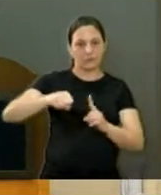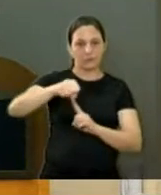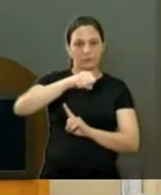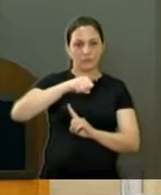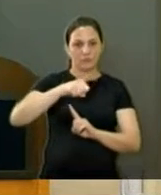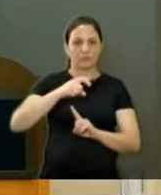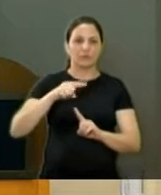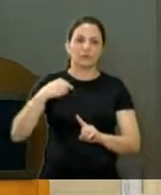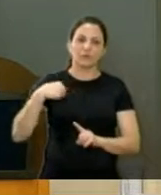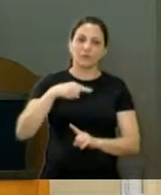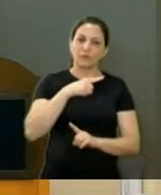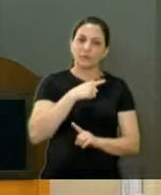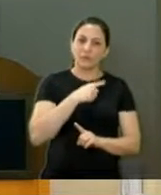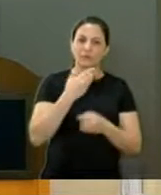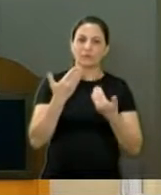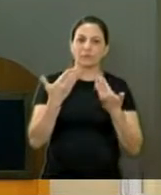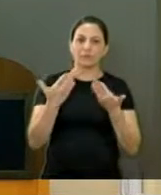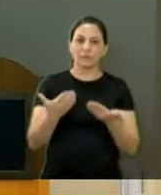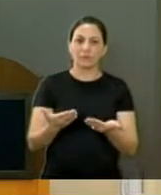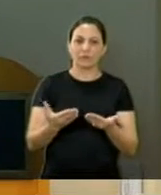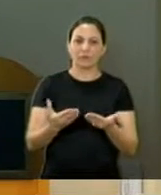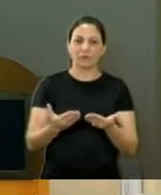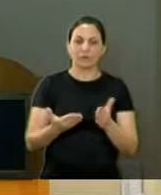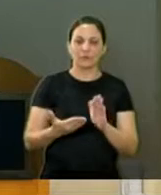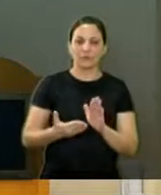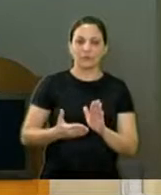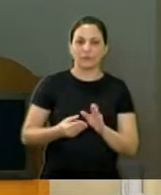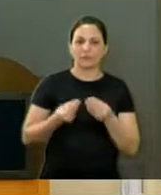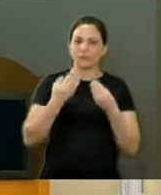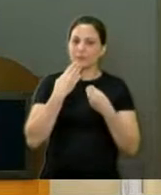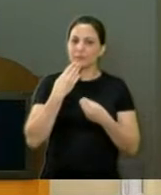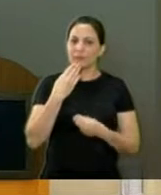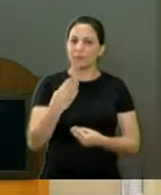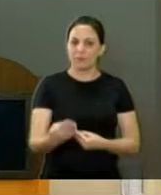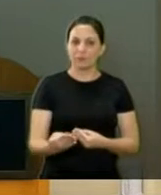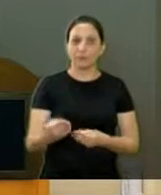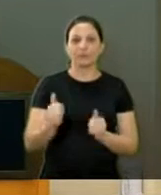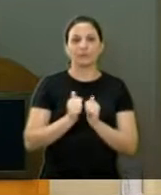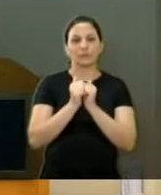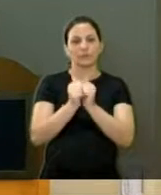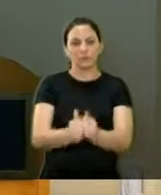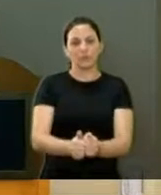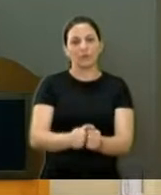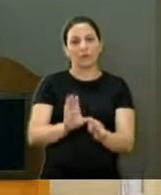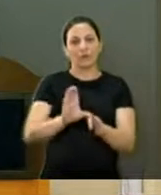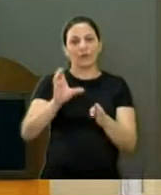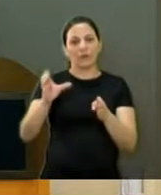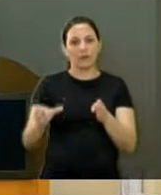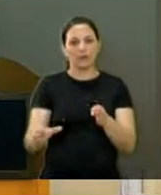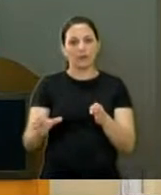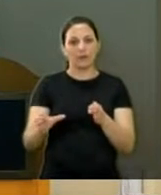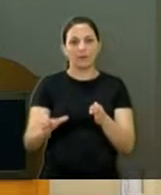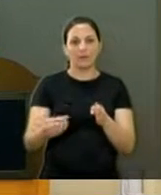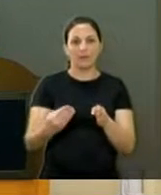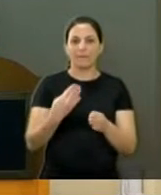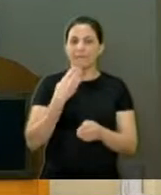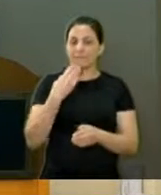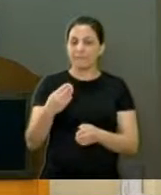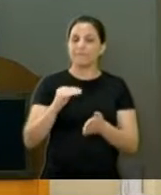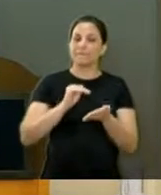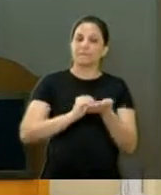só nós vamos mandar também vamos encaminhar junto à câmara nós vamos um vamos encaminhar para a